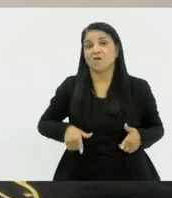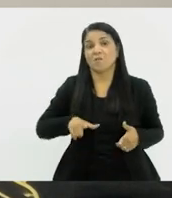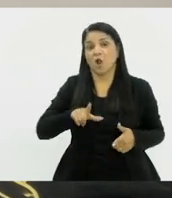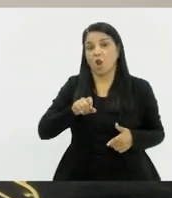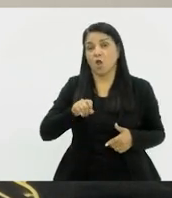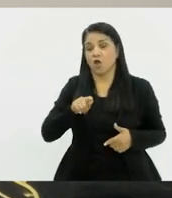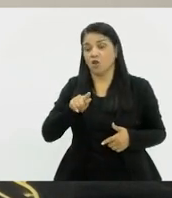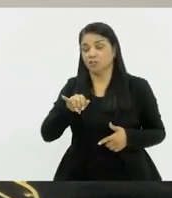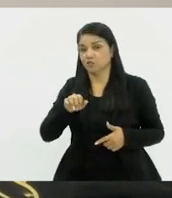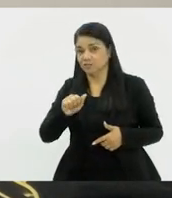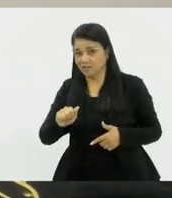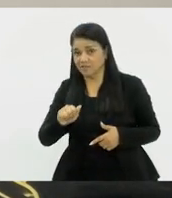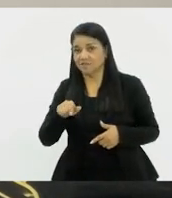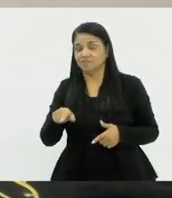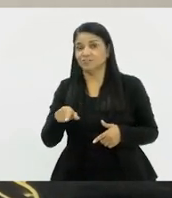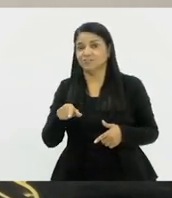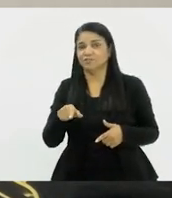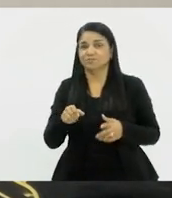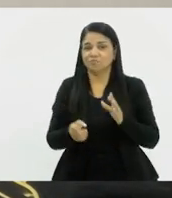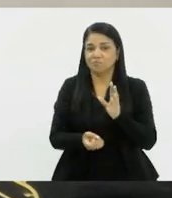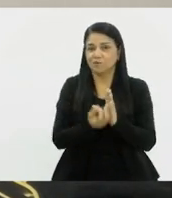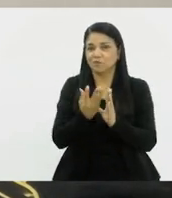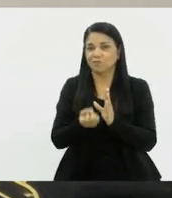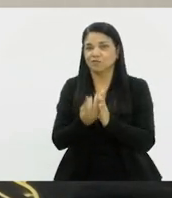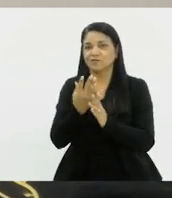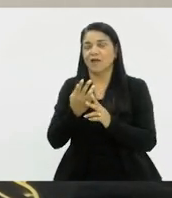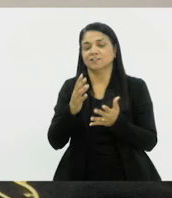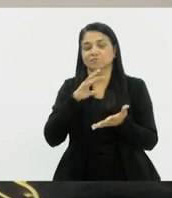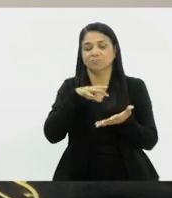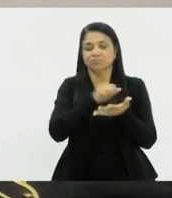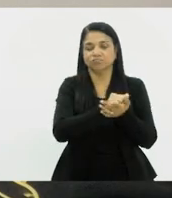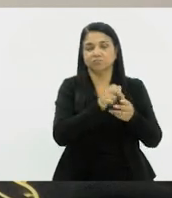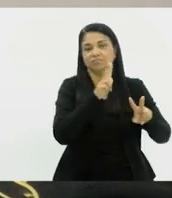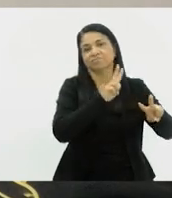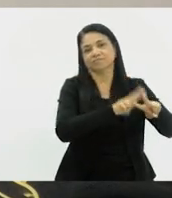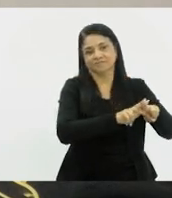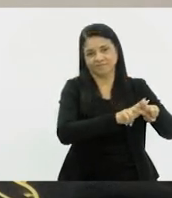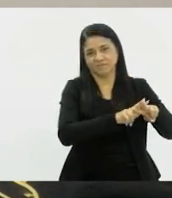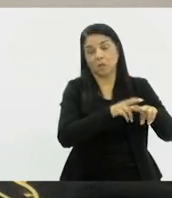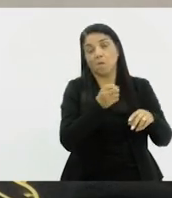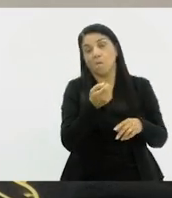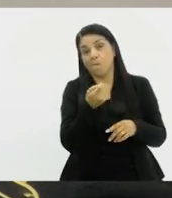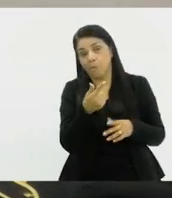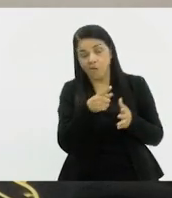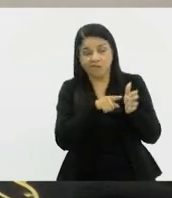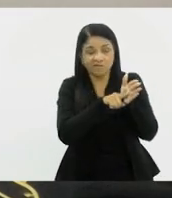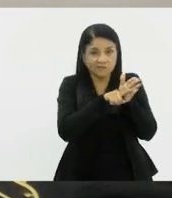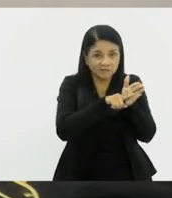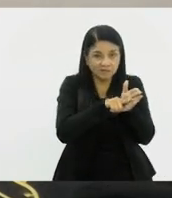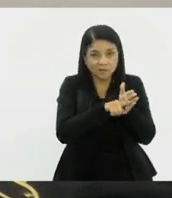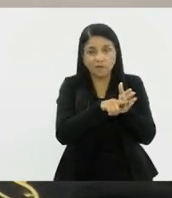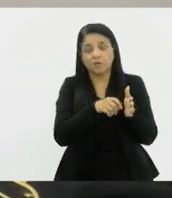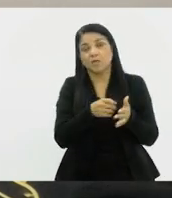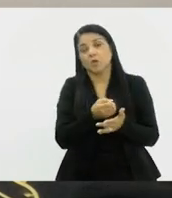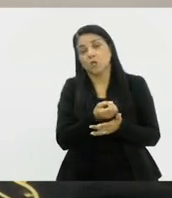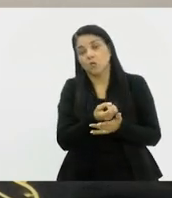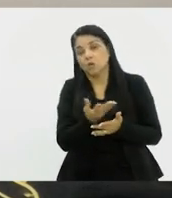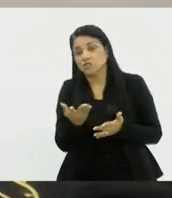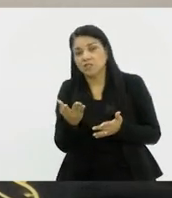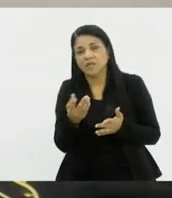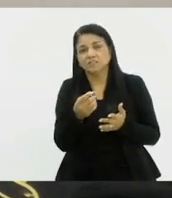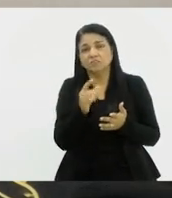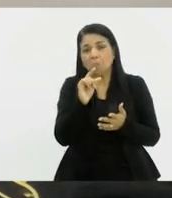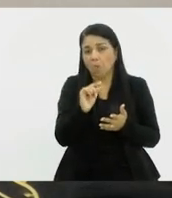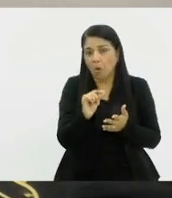de produtividade talvez nas anotações de prisão então há uma pouca investigação e portanto é pouca quantidade de de de droga que se